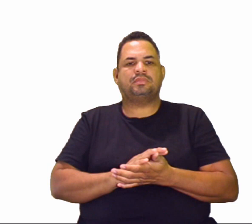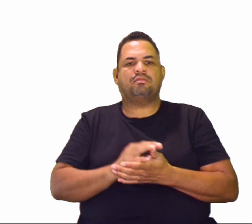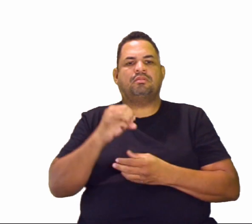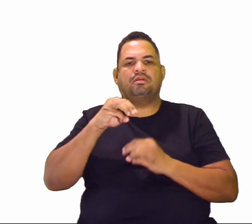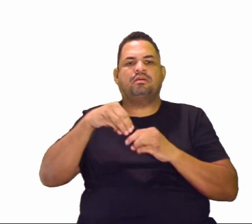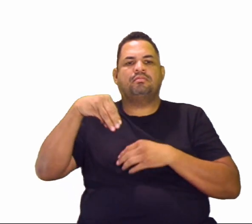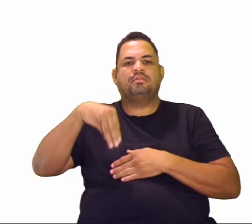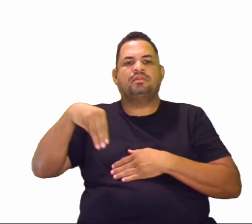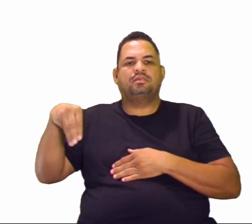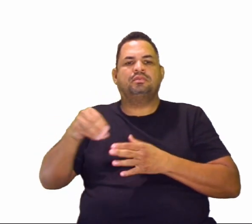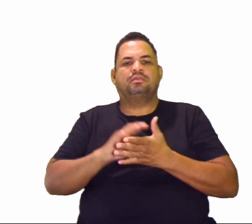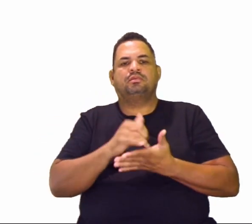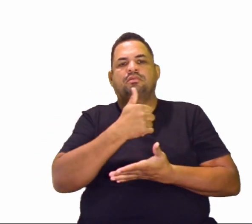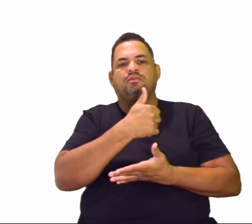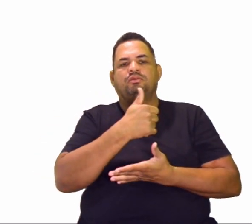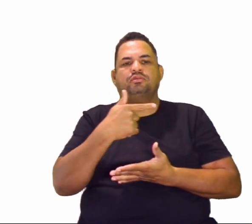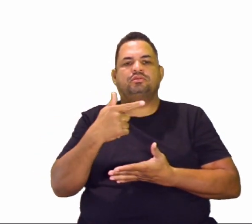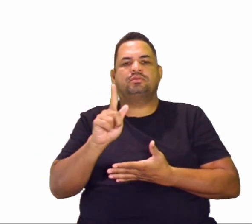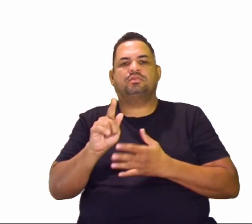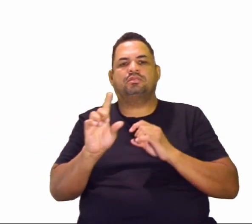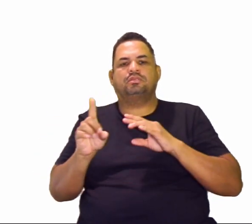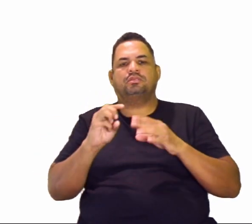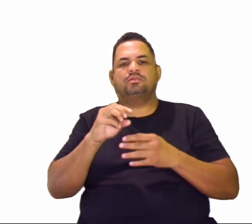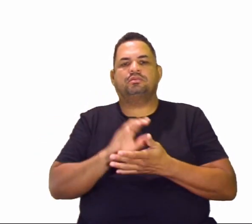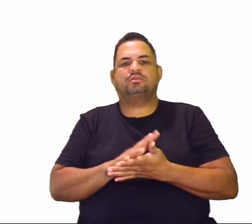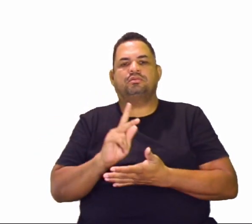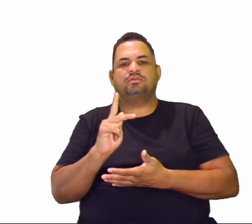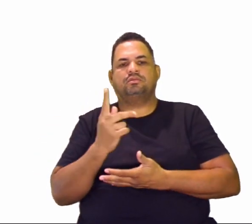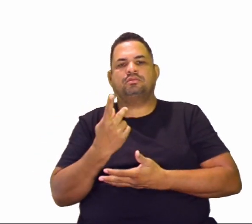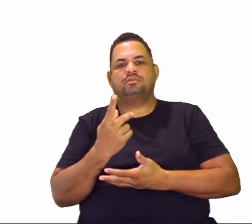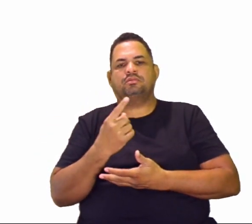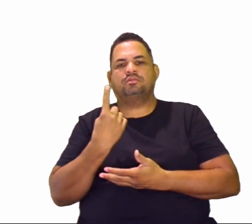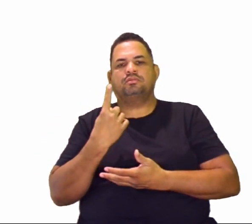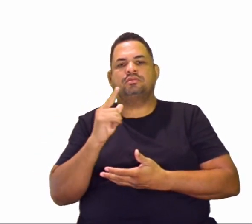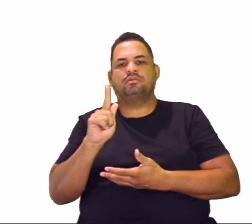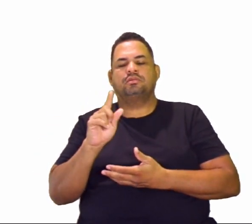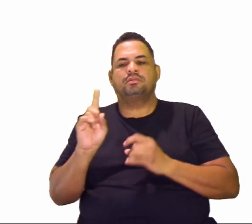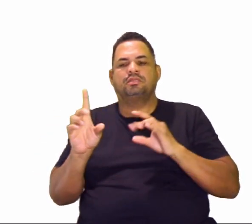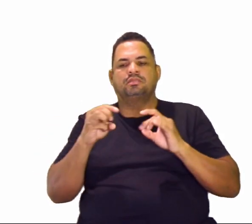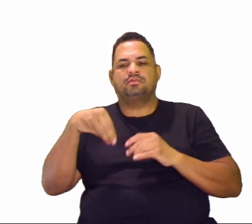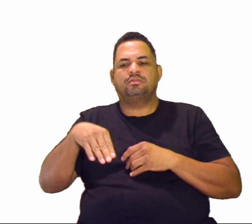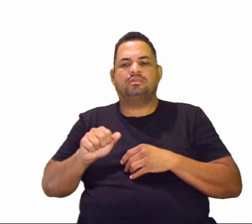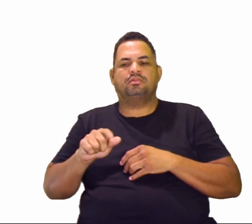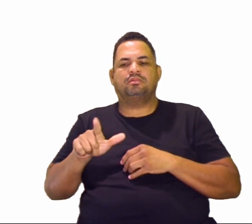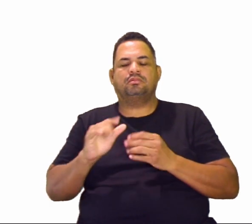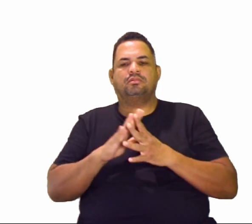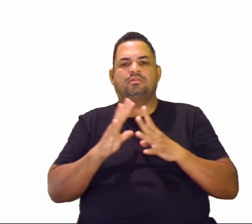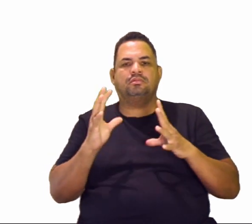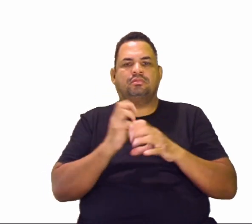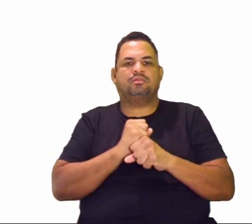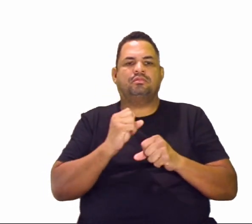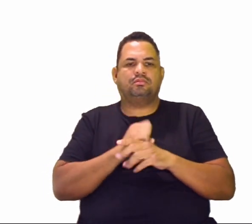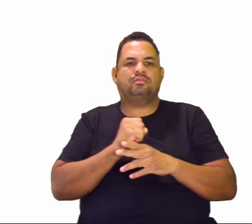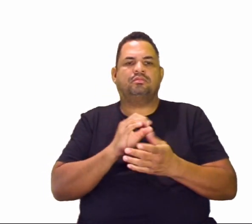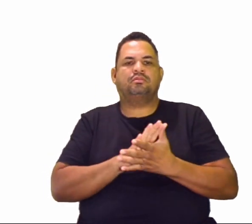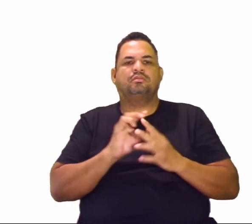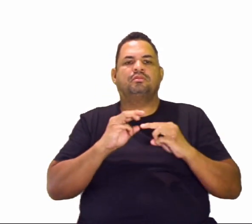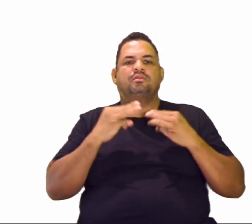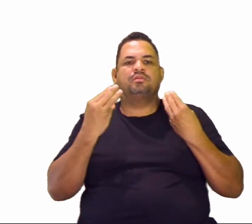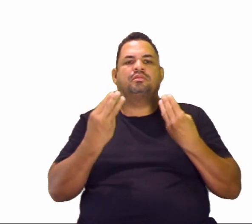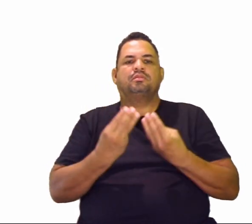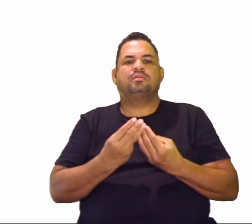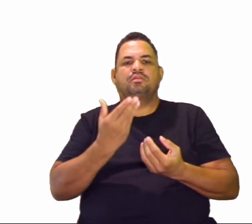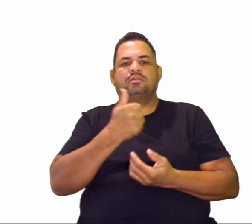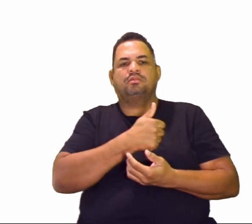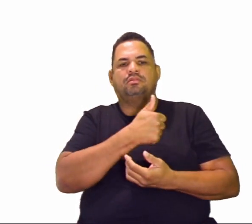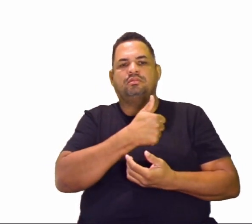molar de 12 gramas por mol, e o hidrogênio, 1 grama por mol. Calcule a massa contida no